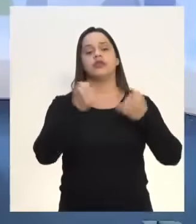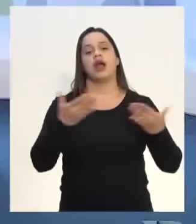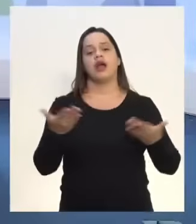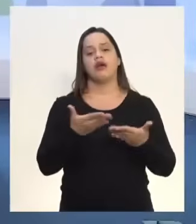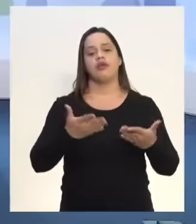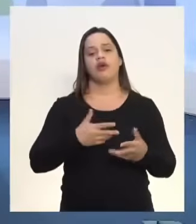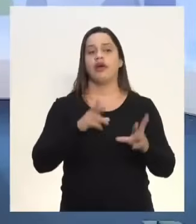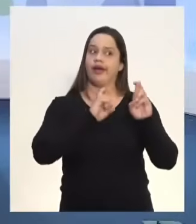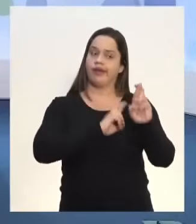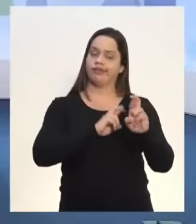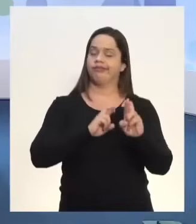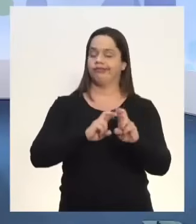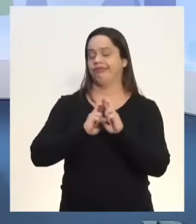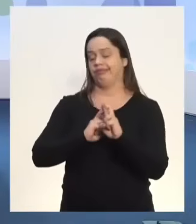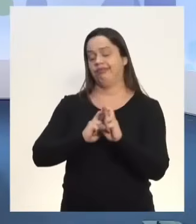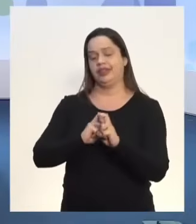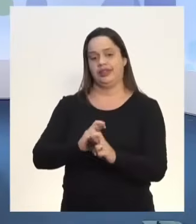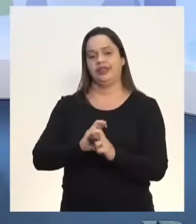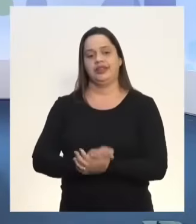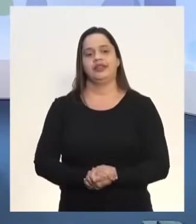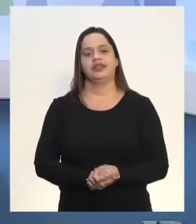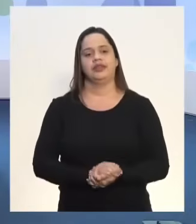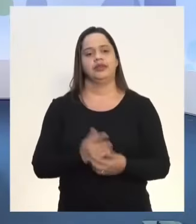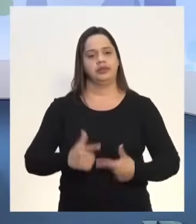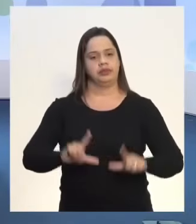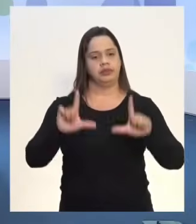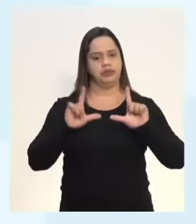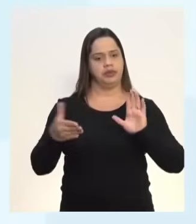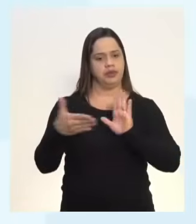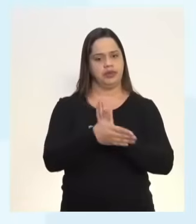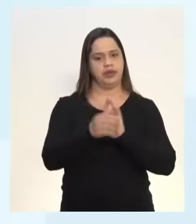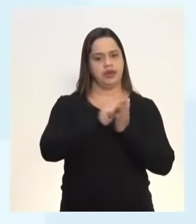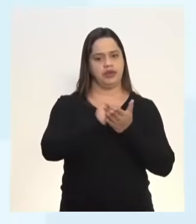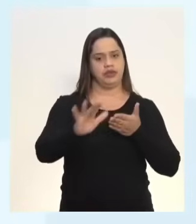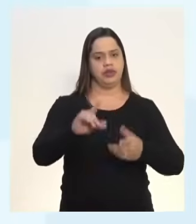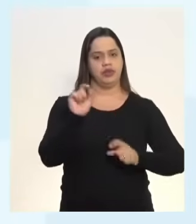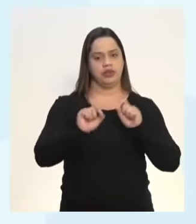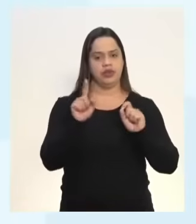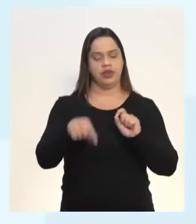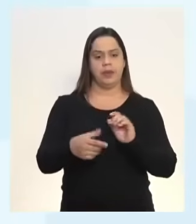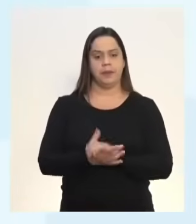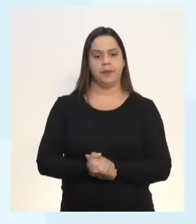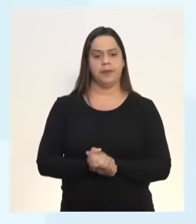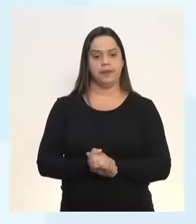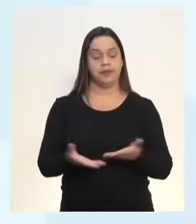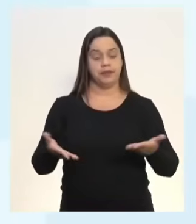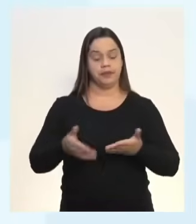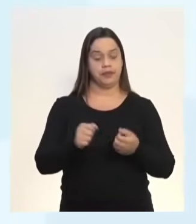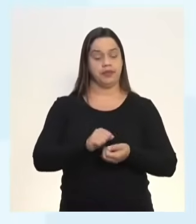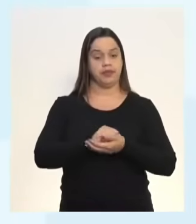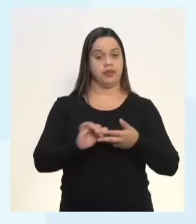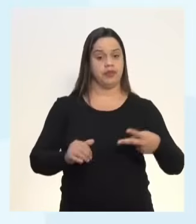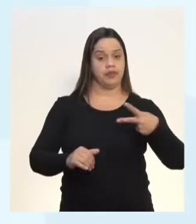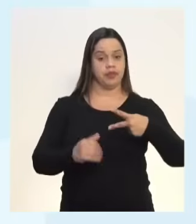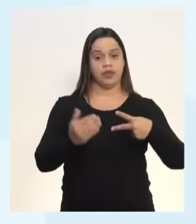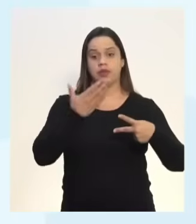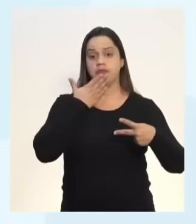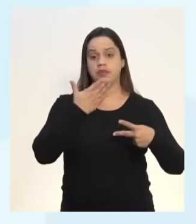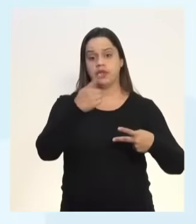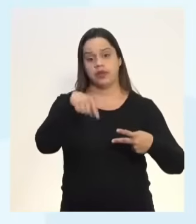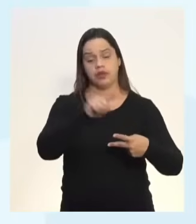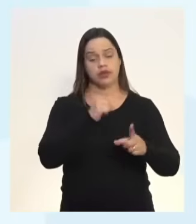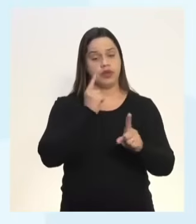espera muito. É isso mesmo. Então, pode colocar na tela para eles, diretor, que é o seguinte, ó. Então, nessa atividade 2, o que eu gostaria que